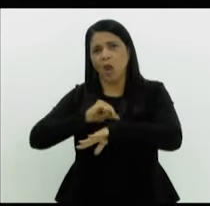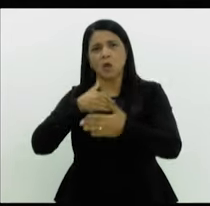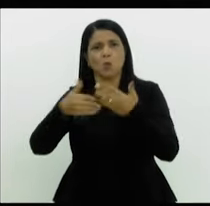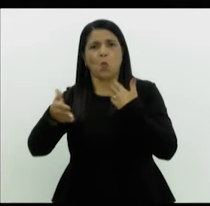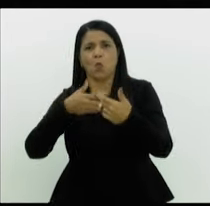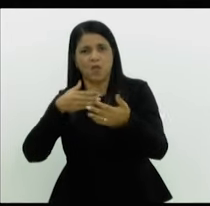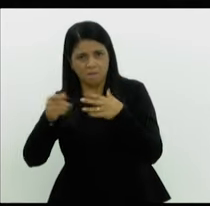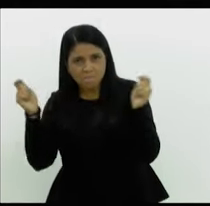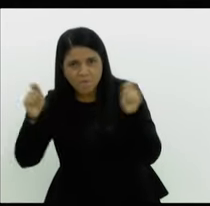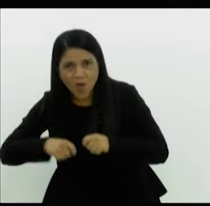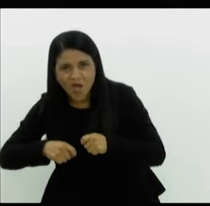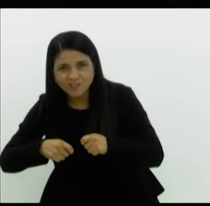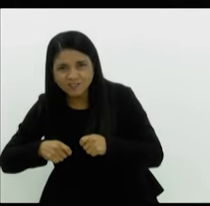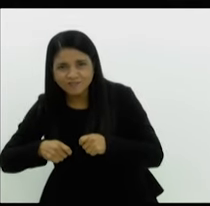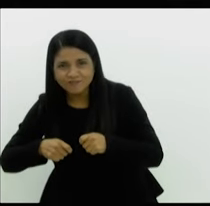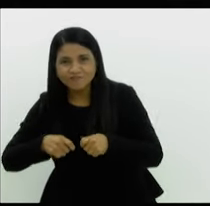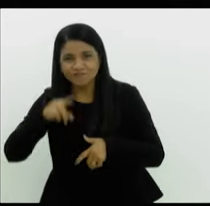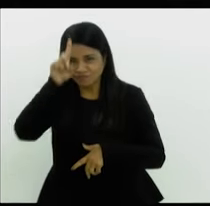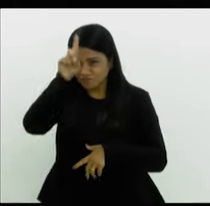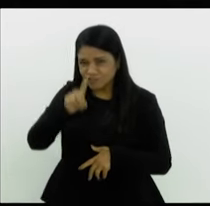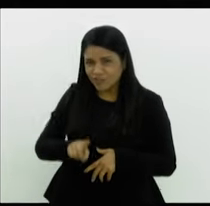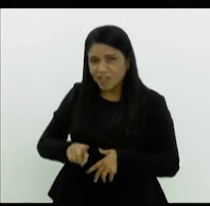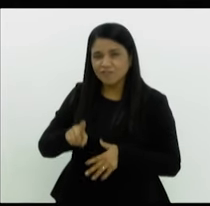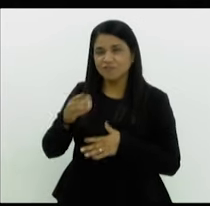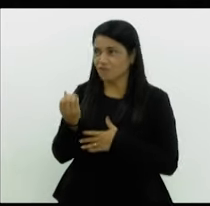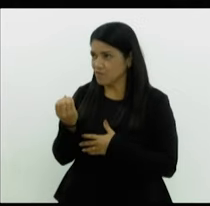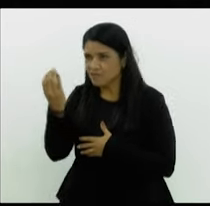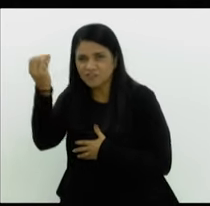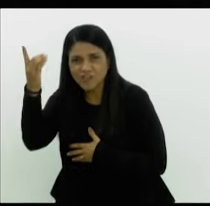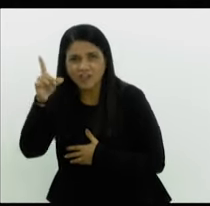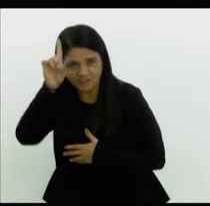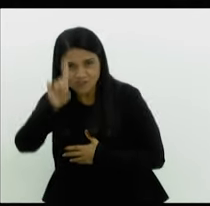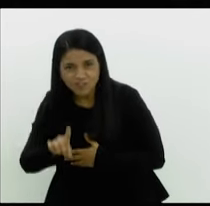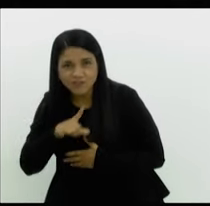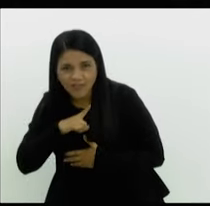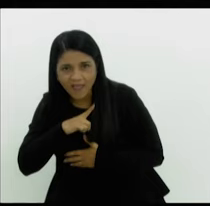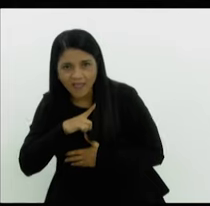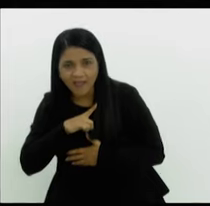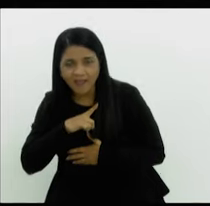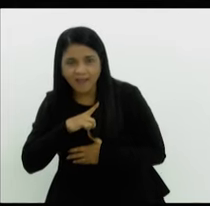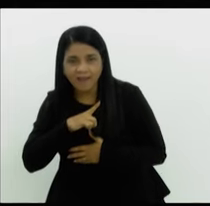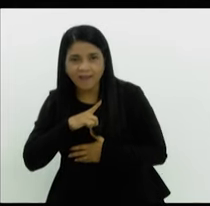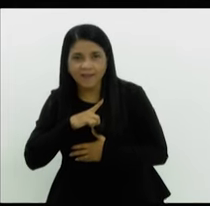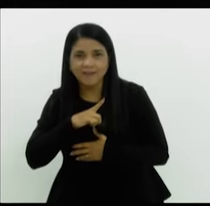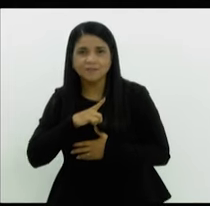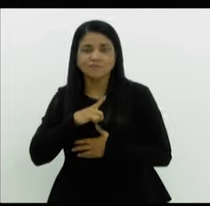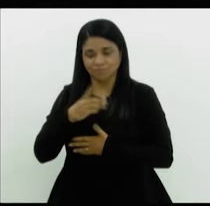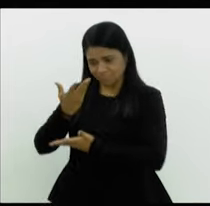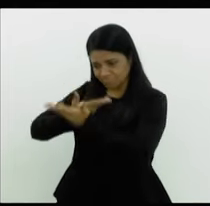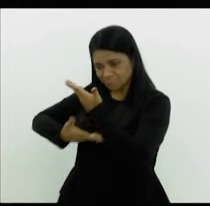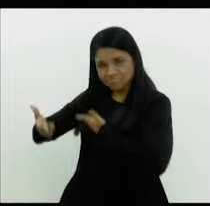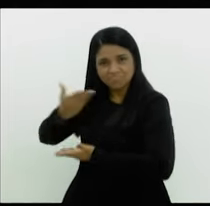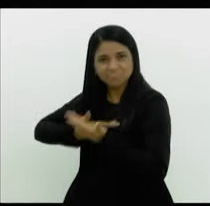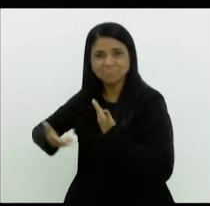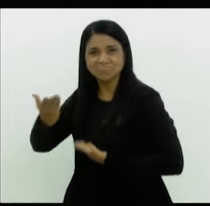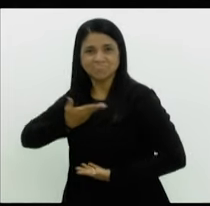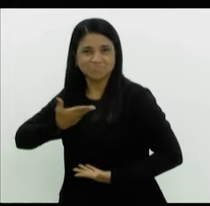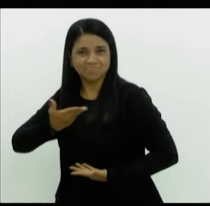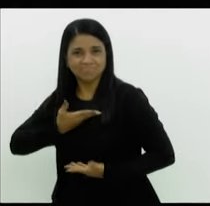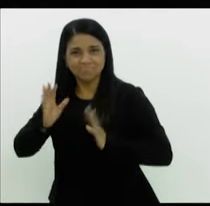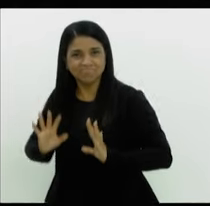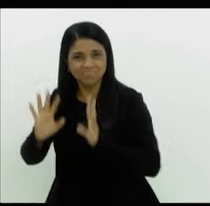necessário. Terá o direito de viajar, de se confraternizar com os seus amigos